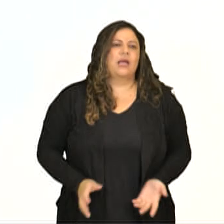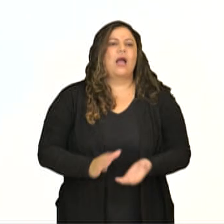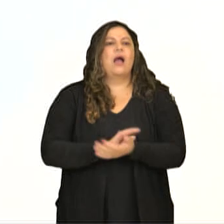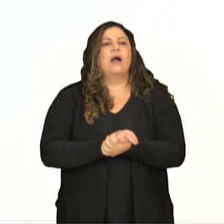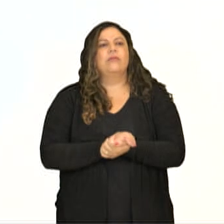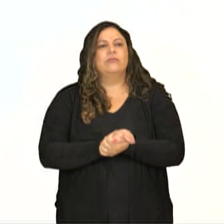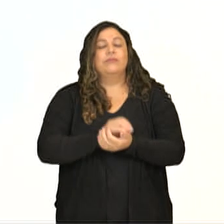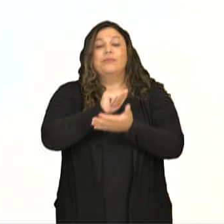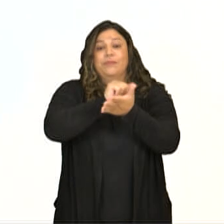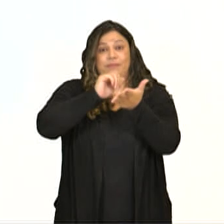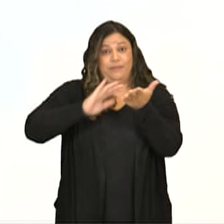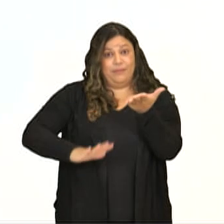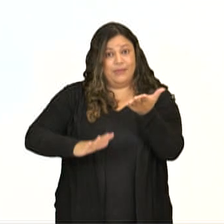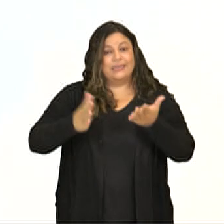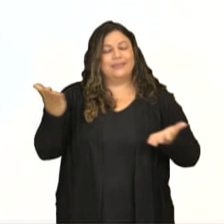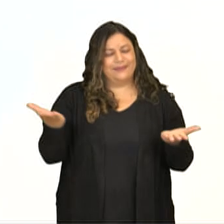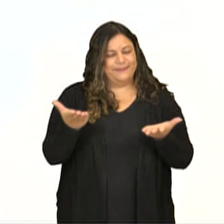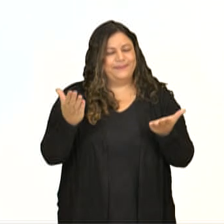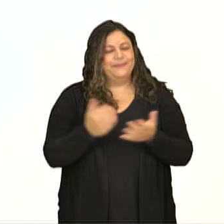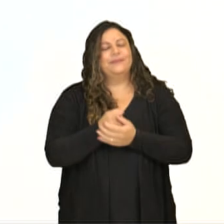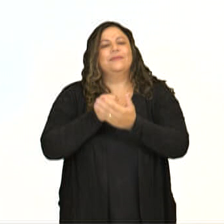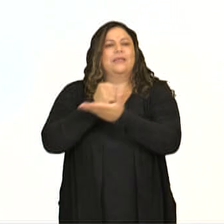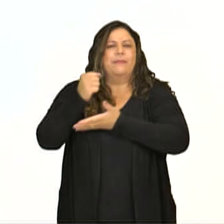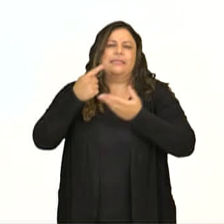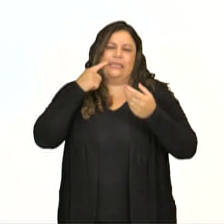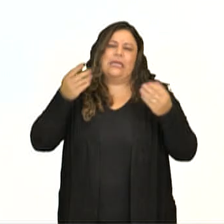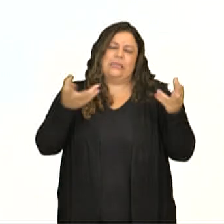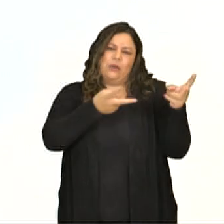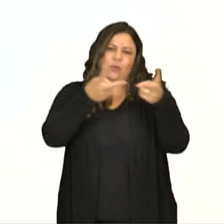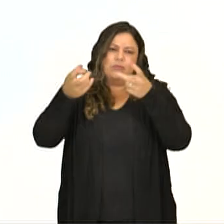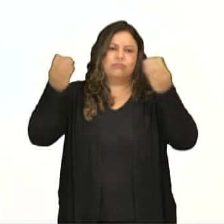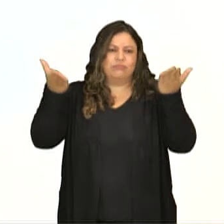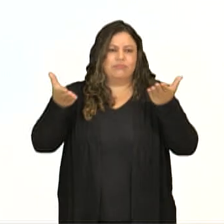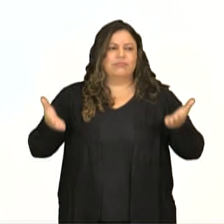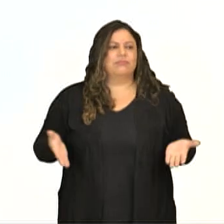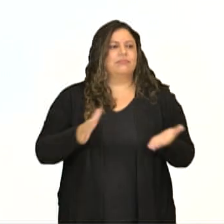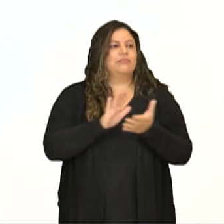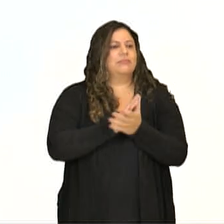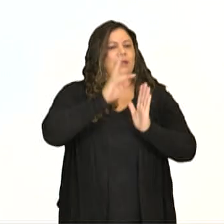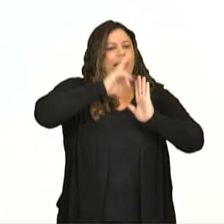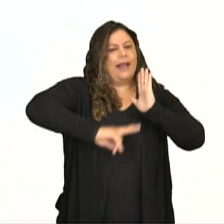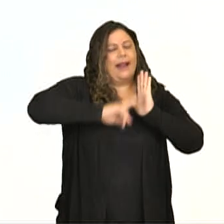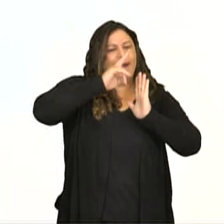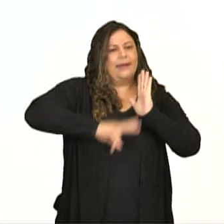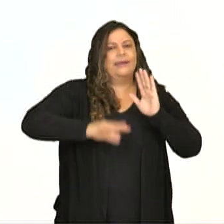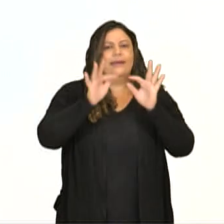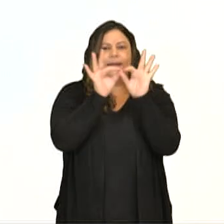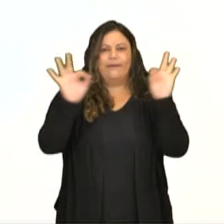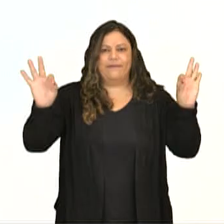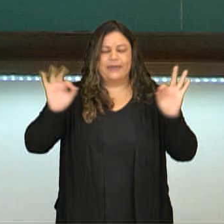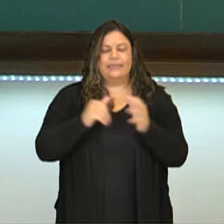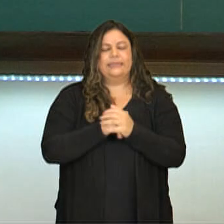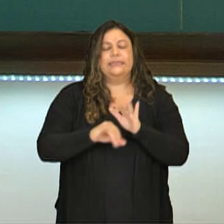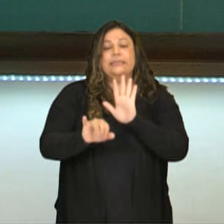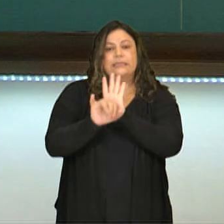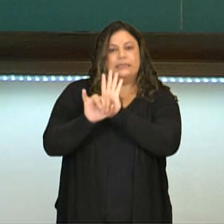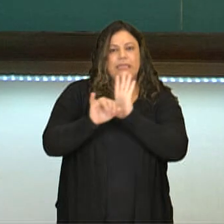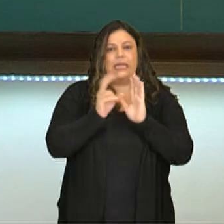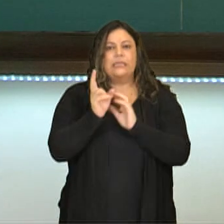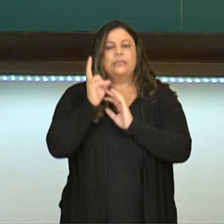Vamos a mais uma atividade, pessoal, baseado nisso que a gente viu agora? Leia a frase. A identidade